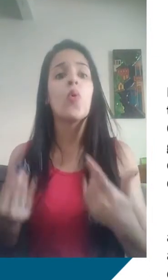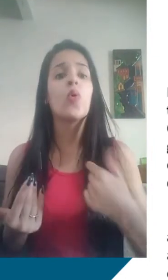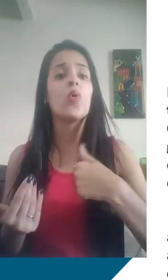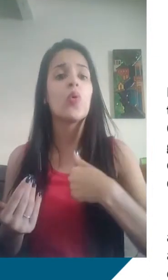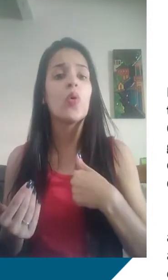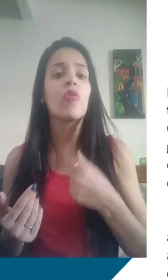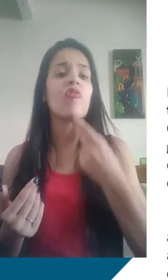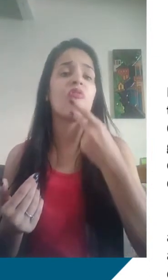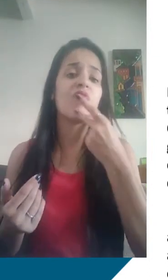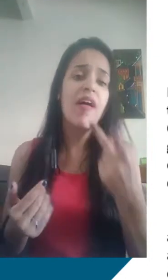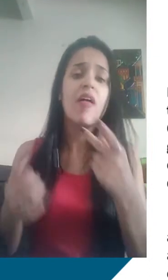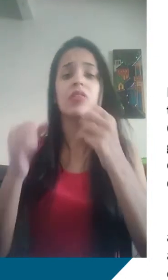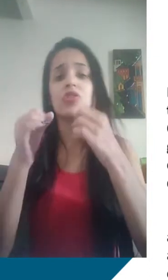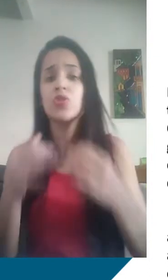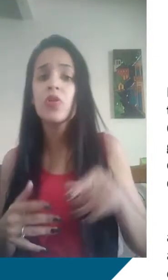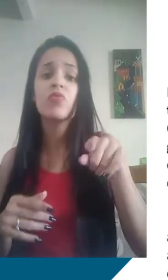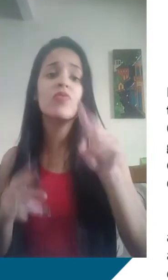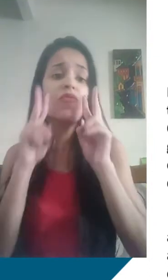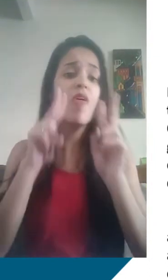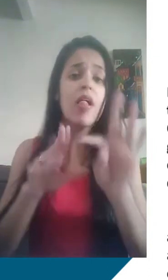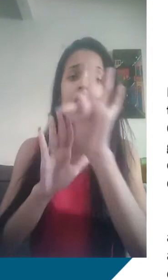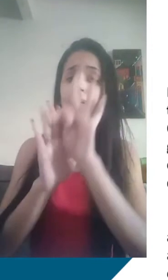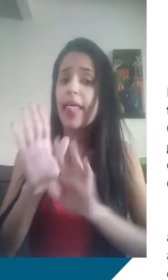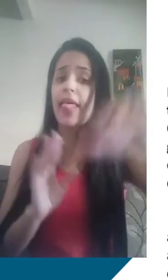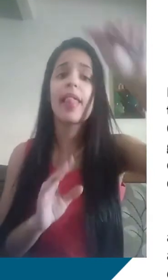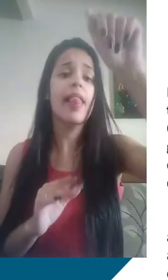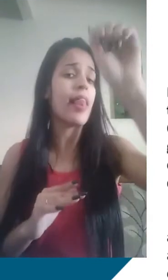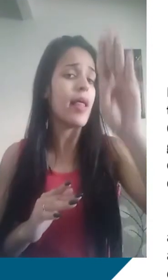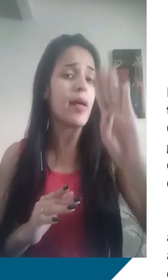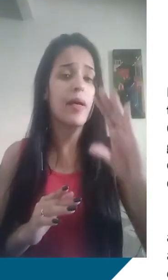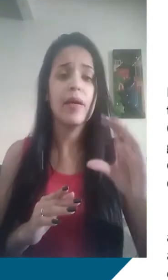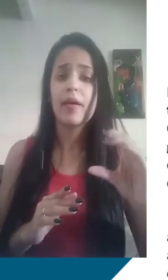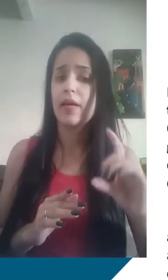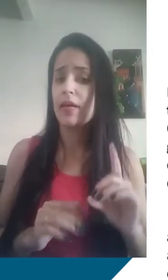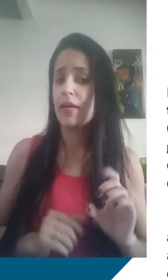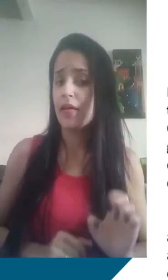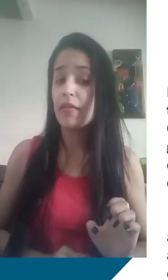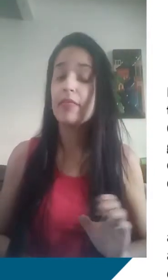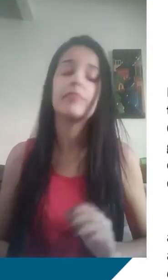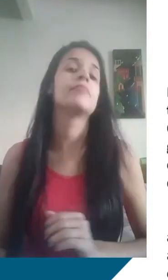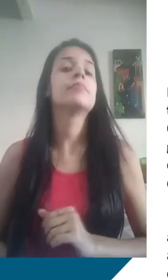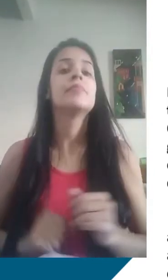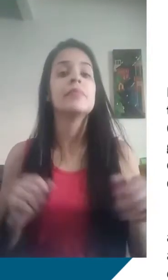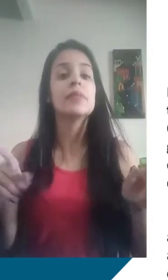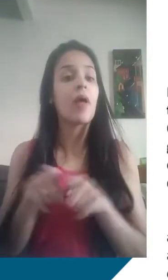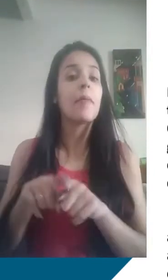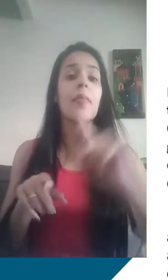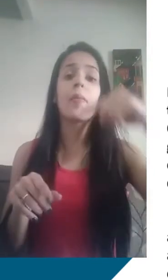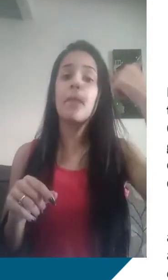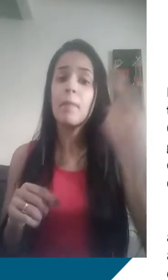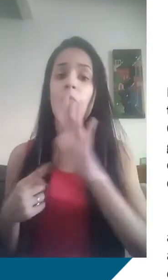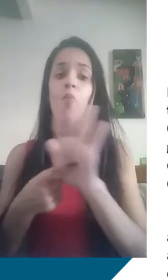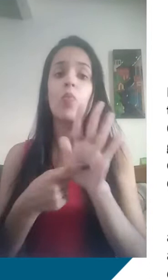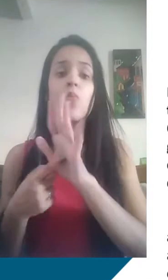o vídeo fixará a visualização da questão, do enunciado e das alternativas durante a minha fala.